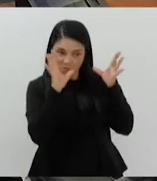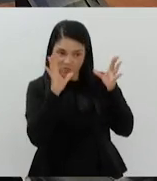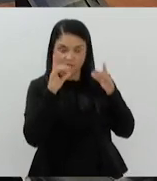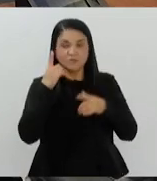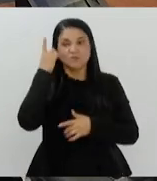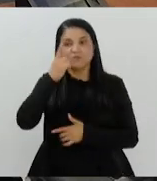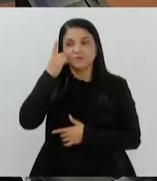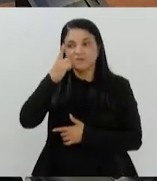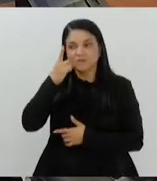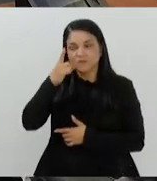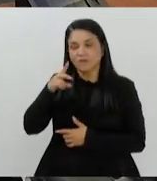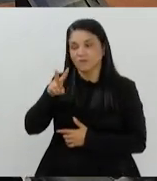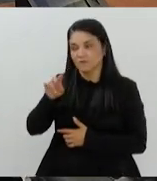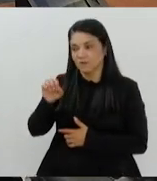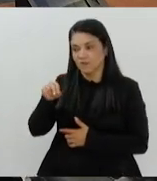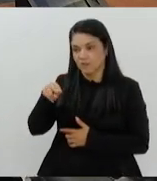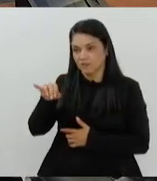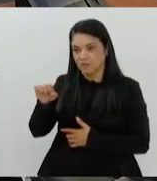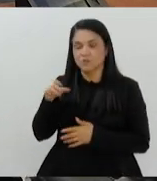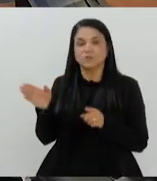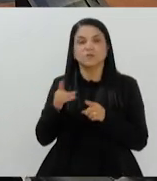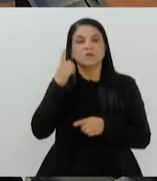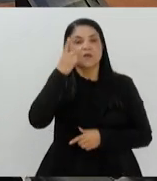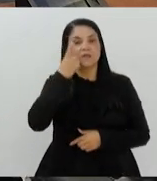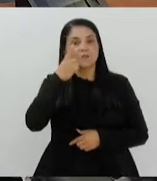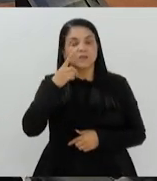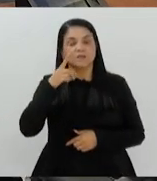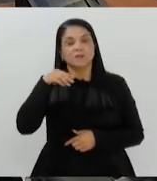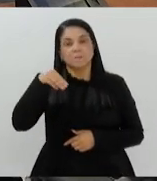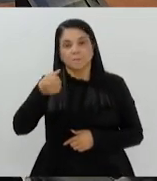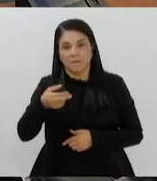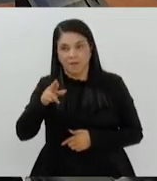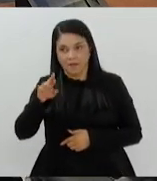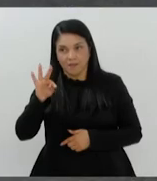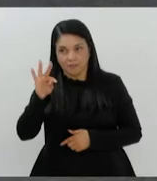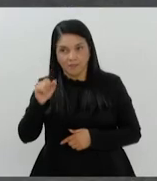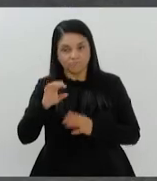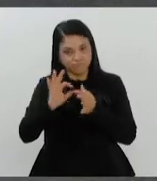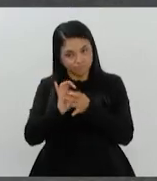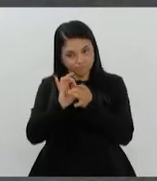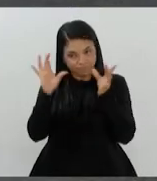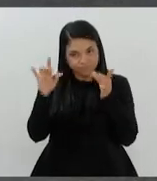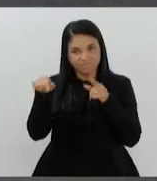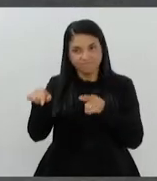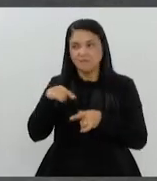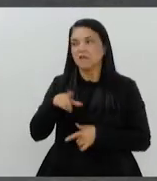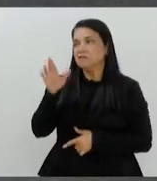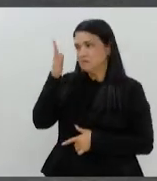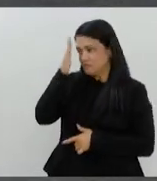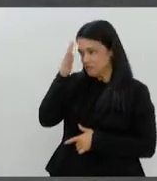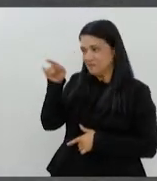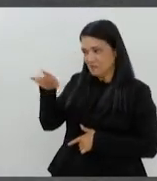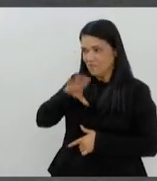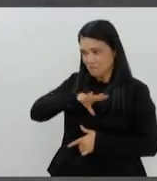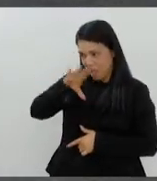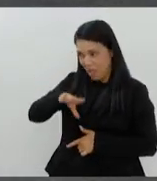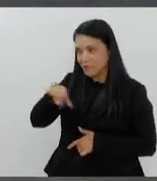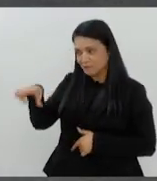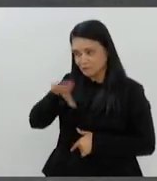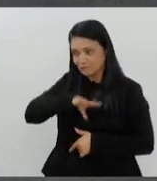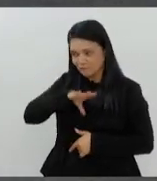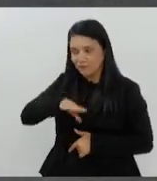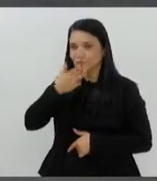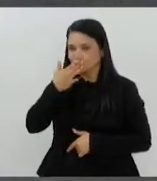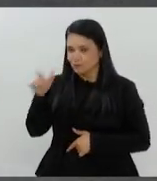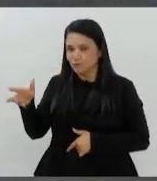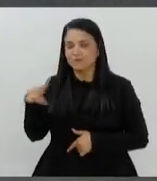deputado Vinícius Cozzolino e da deputada Marta Rocha, eu sei que não é seu, mas a senhora é vascaína de primeiro costado.